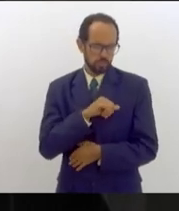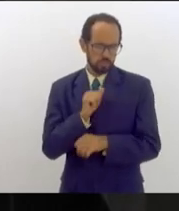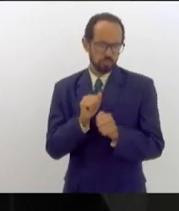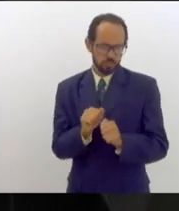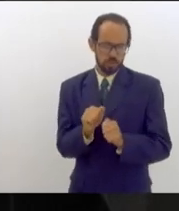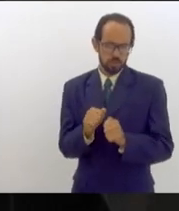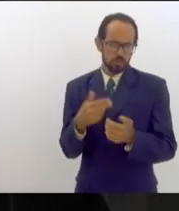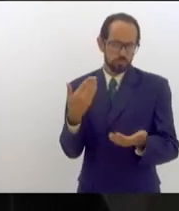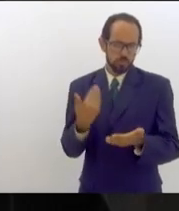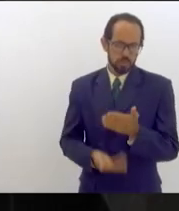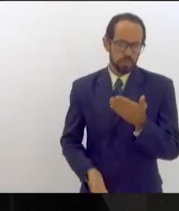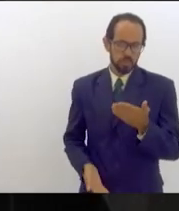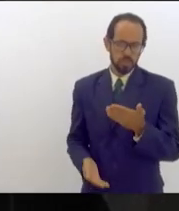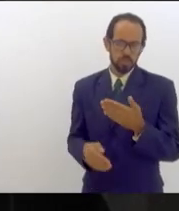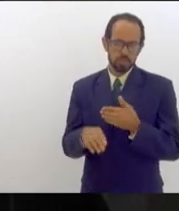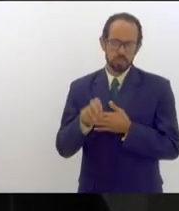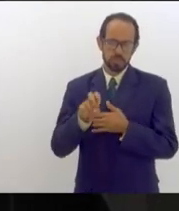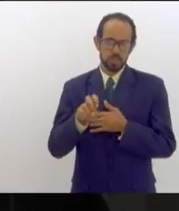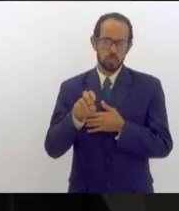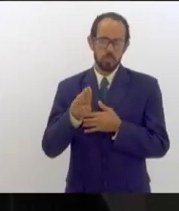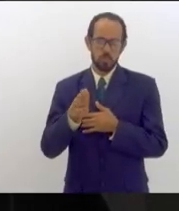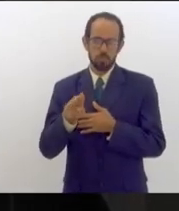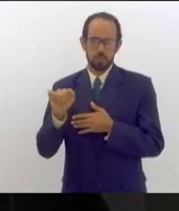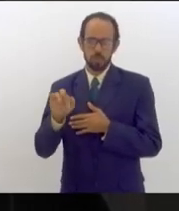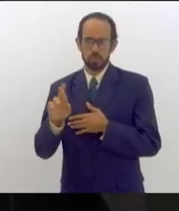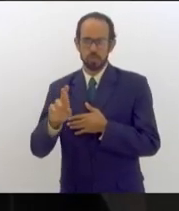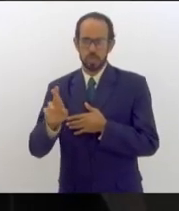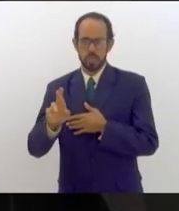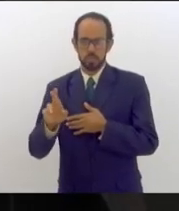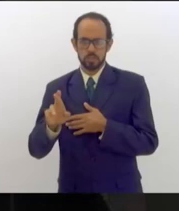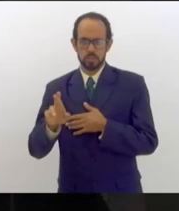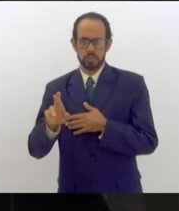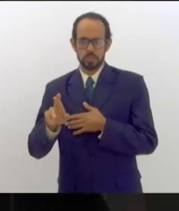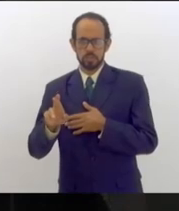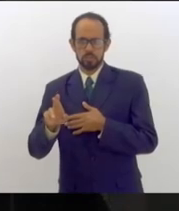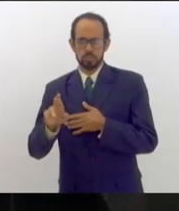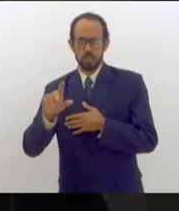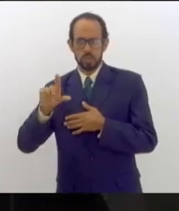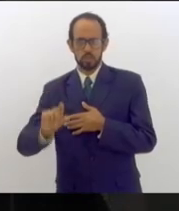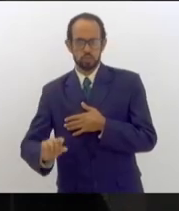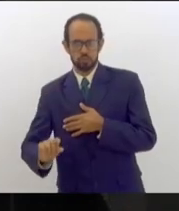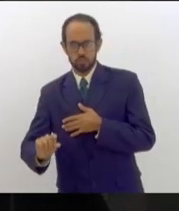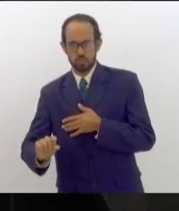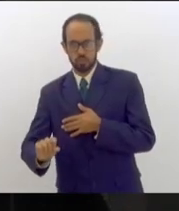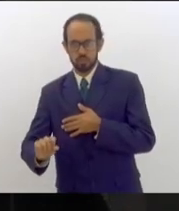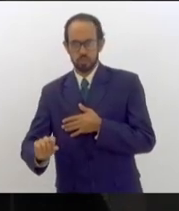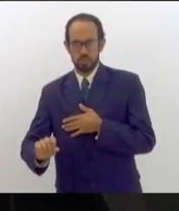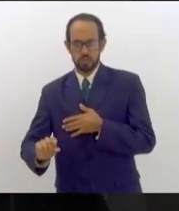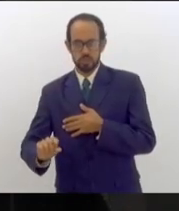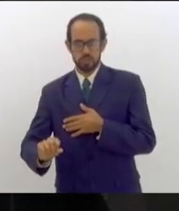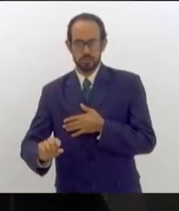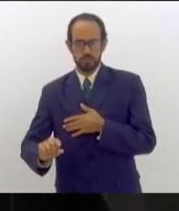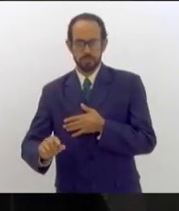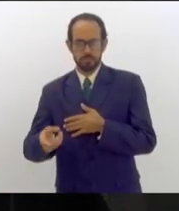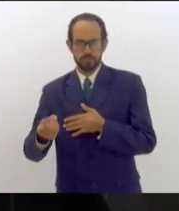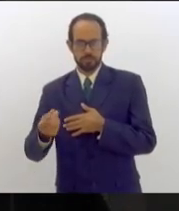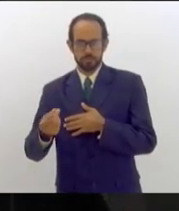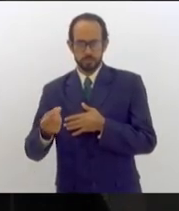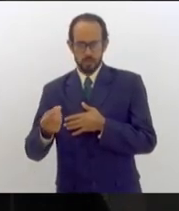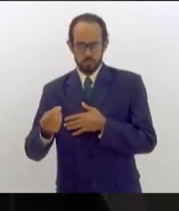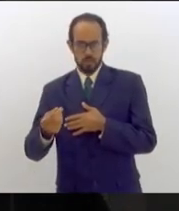perder 5 bilhões de reais para diminuir o preço